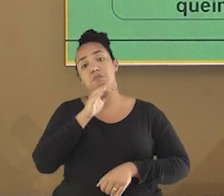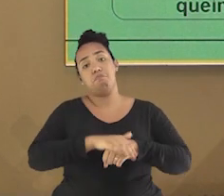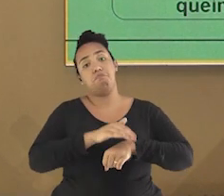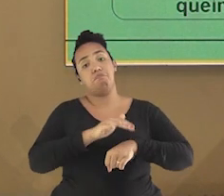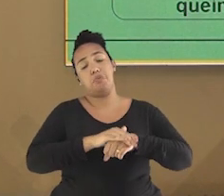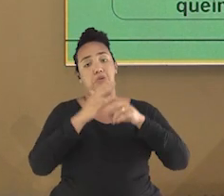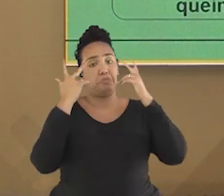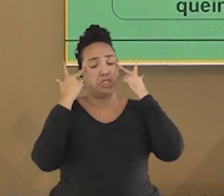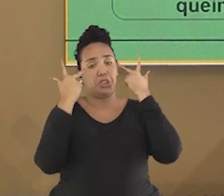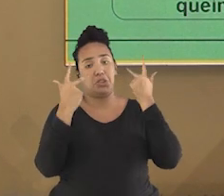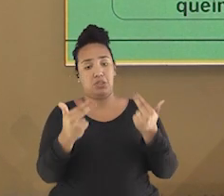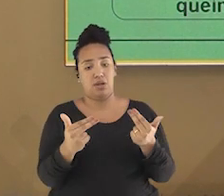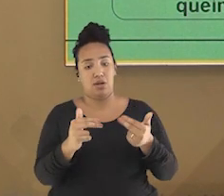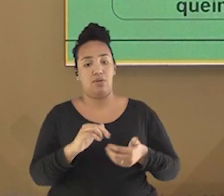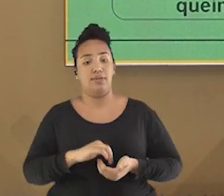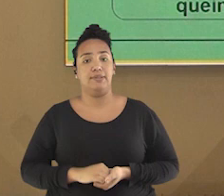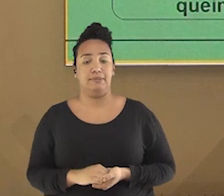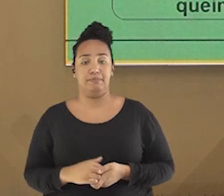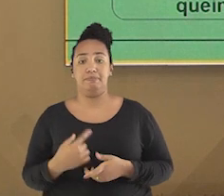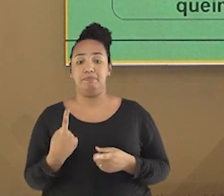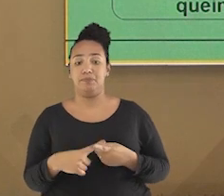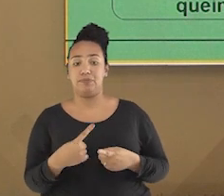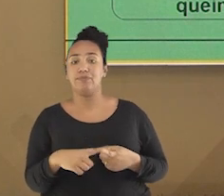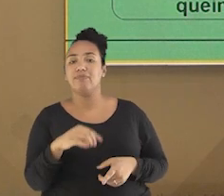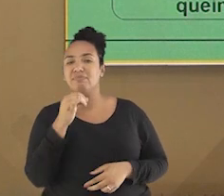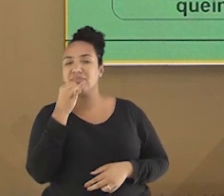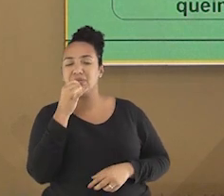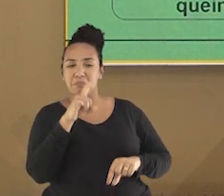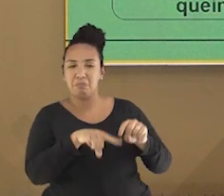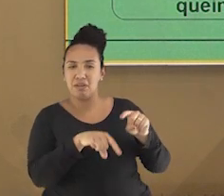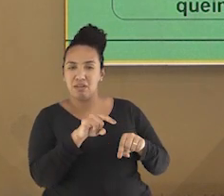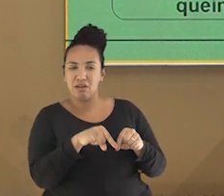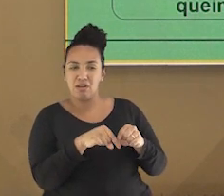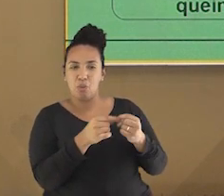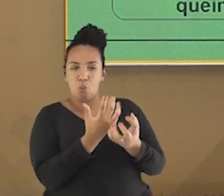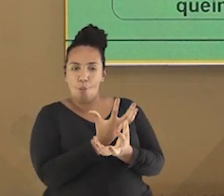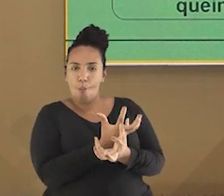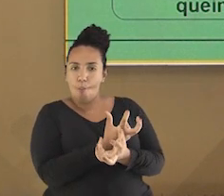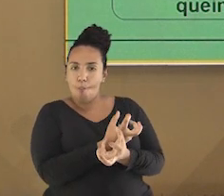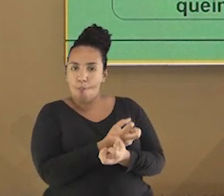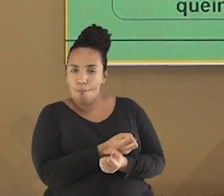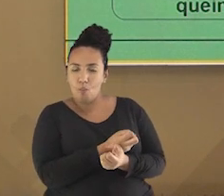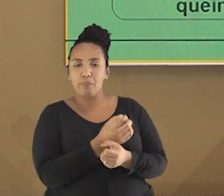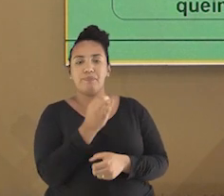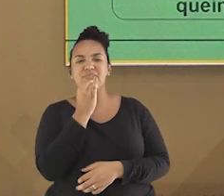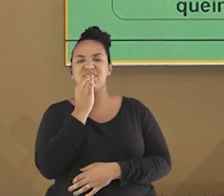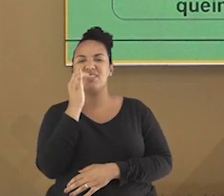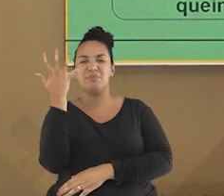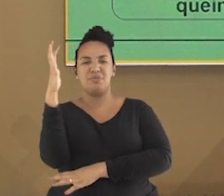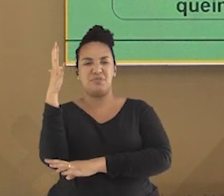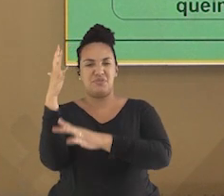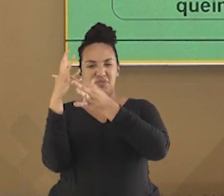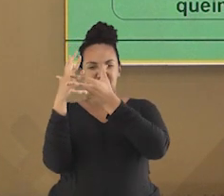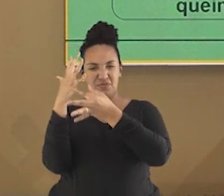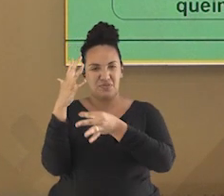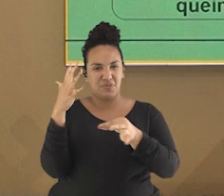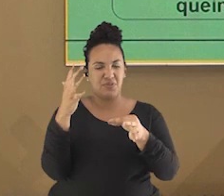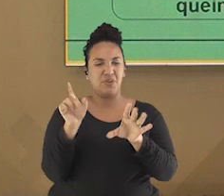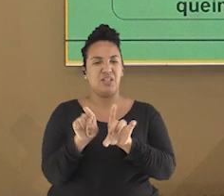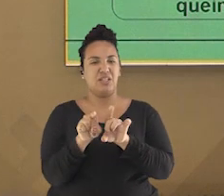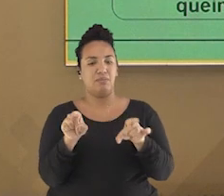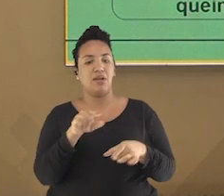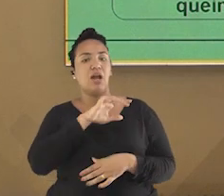natural. O acúmulo de biomassa seca, ou seja, folhas e galhos secos,